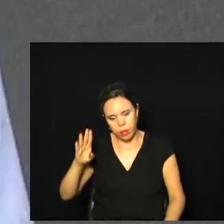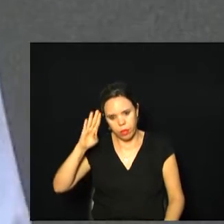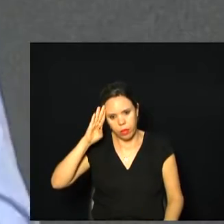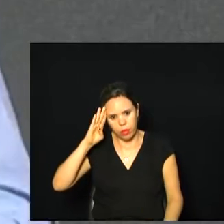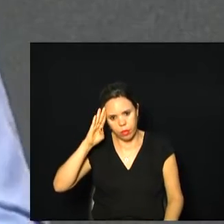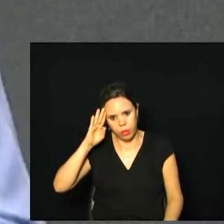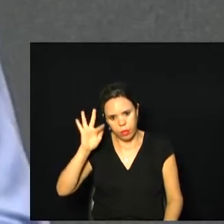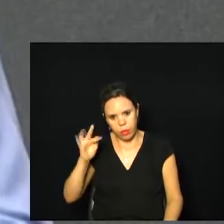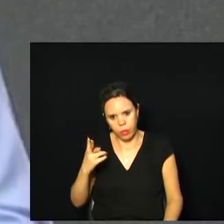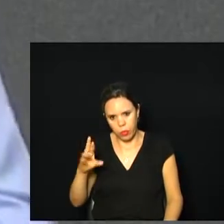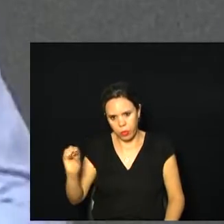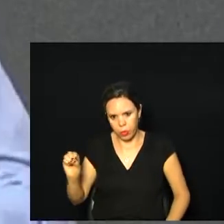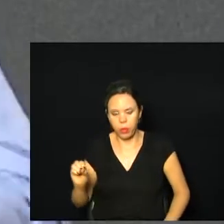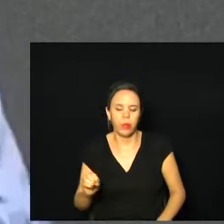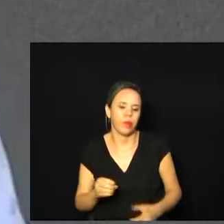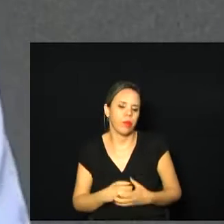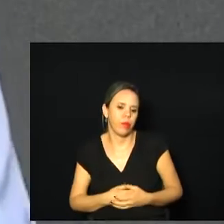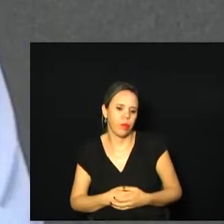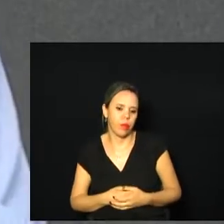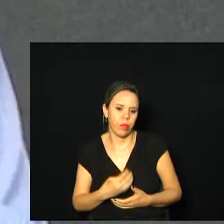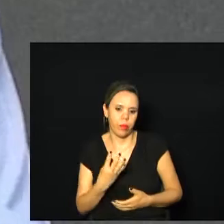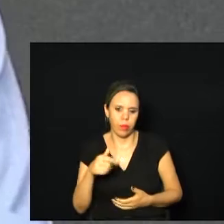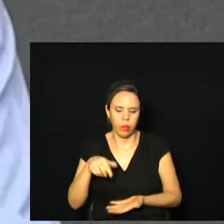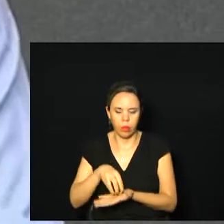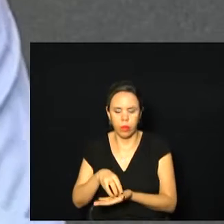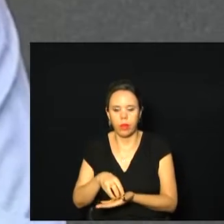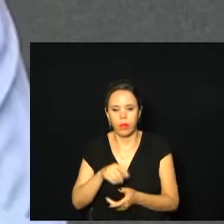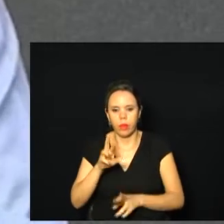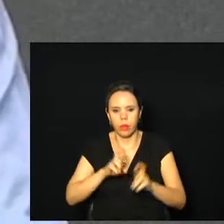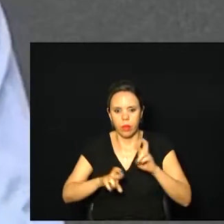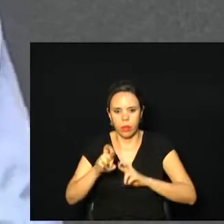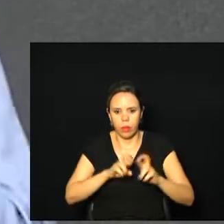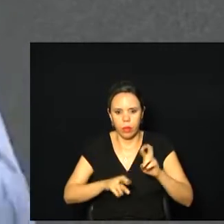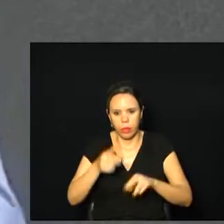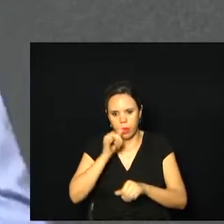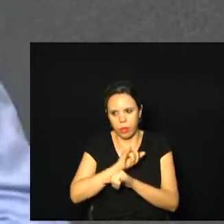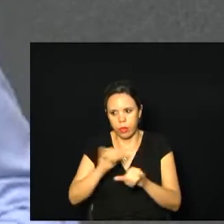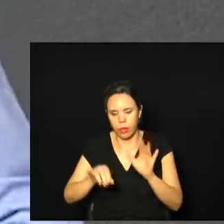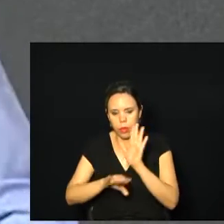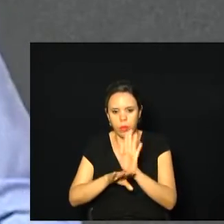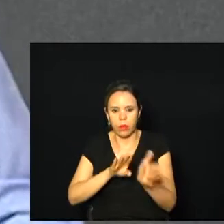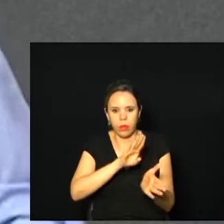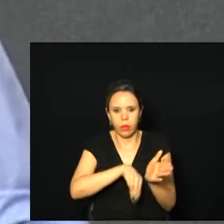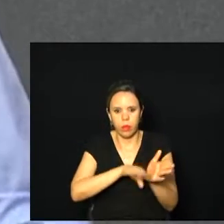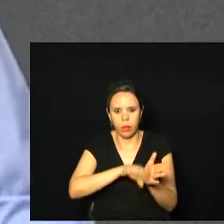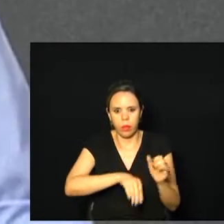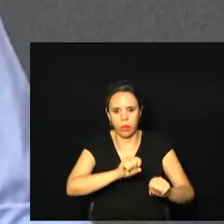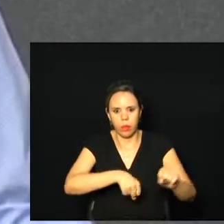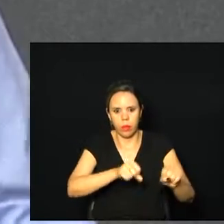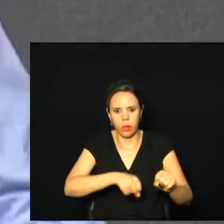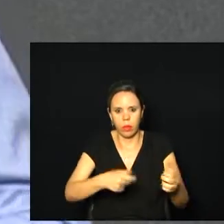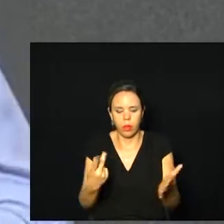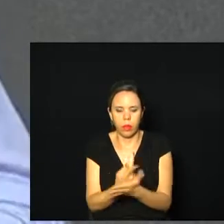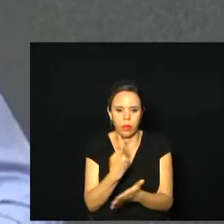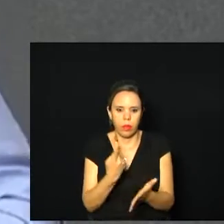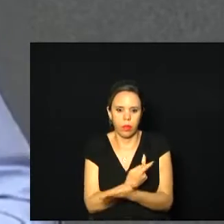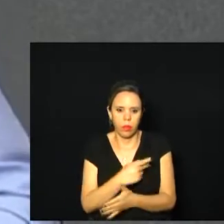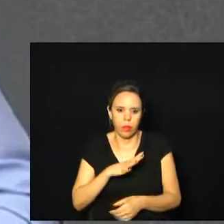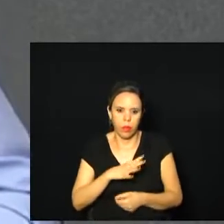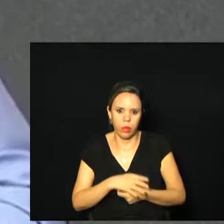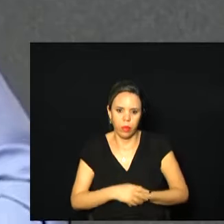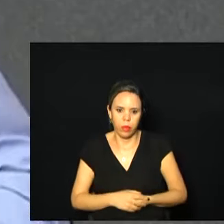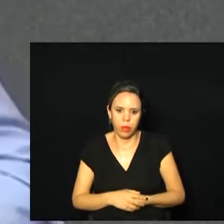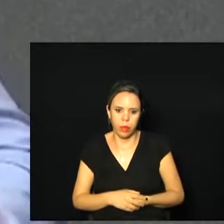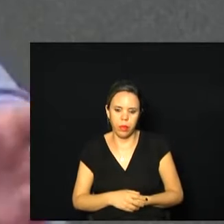do 47º, que faça também operações para poder retirar essas motos irregulares da nossa